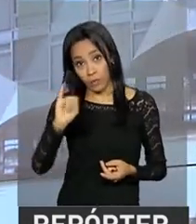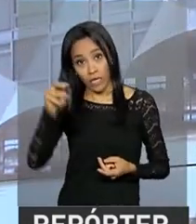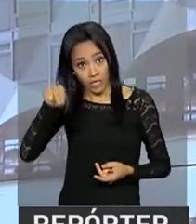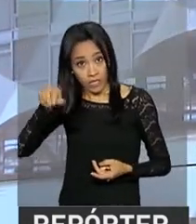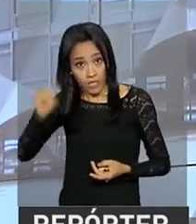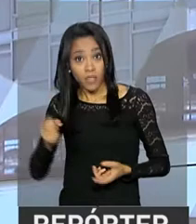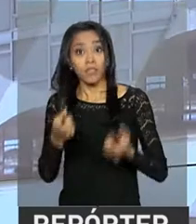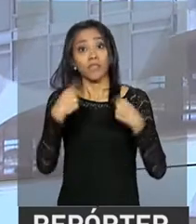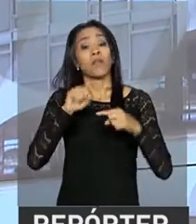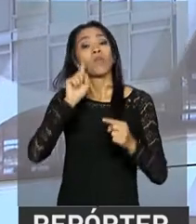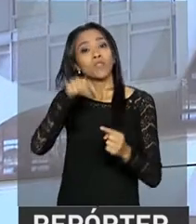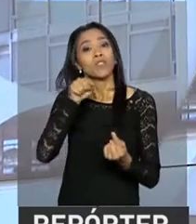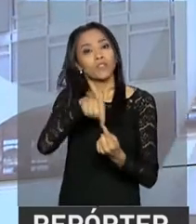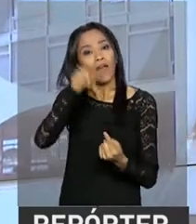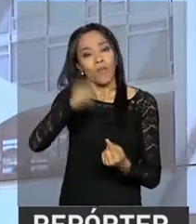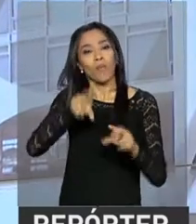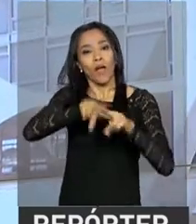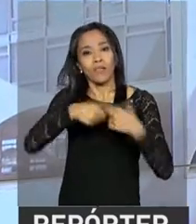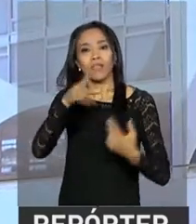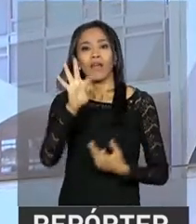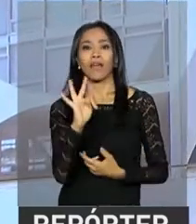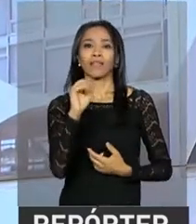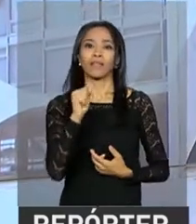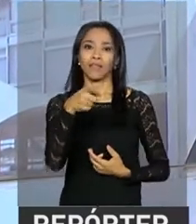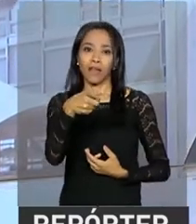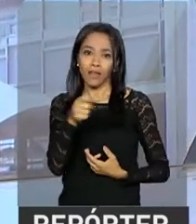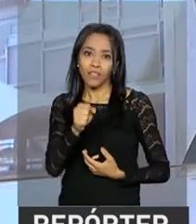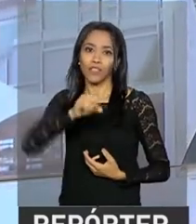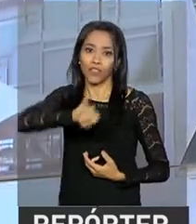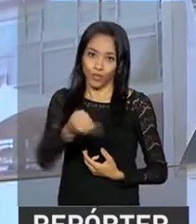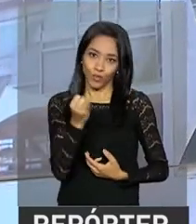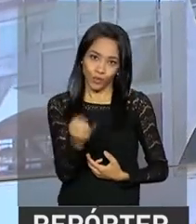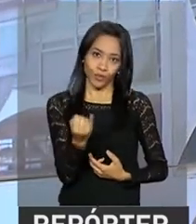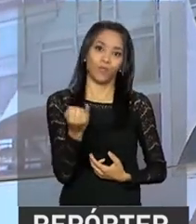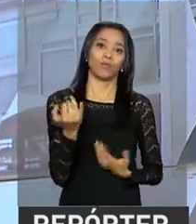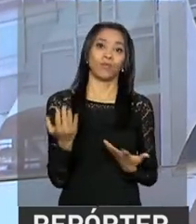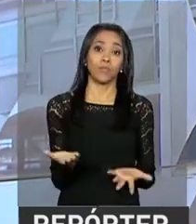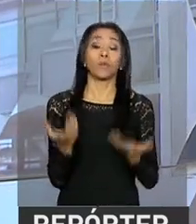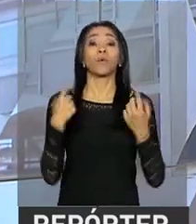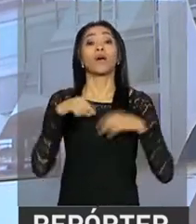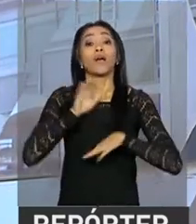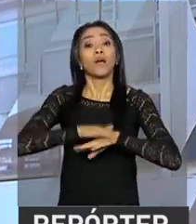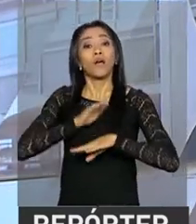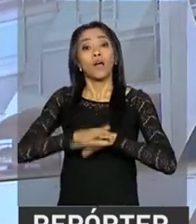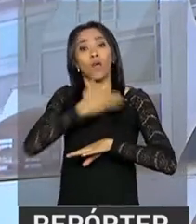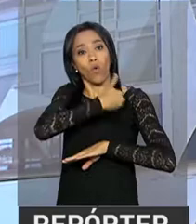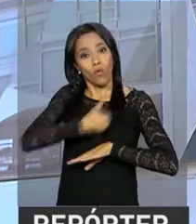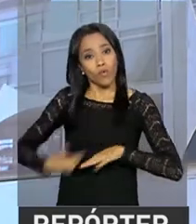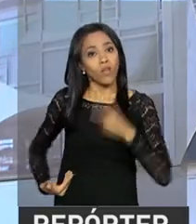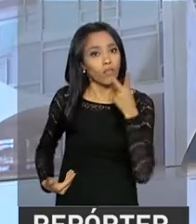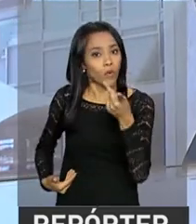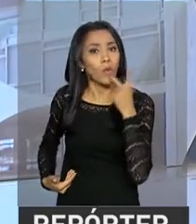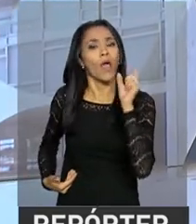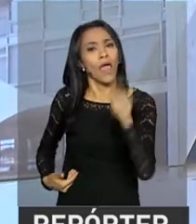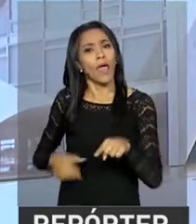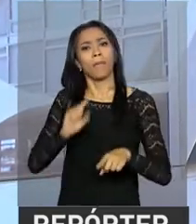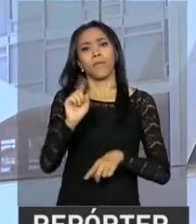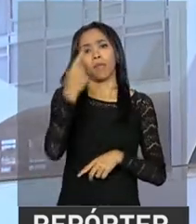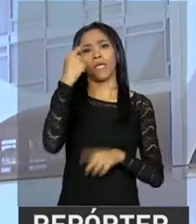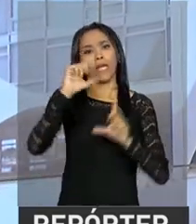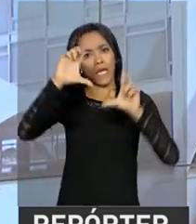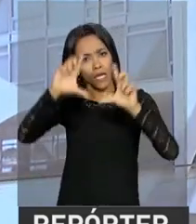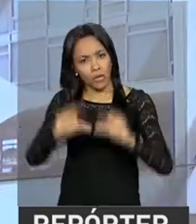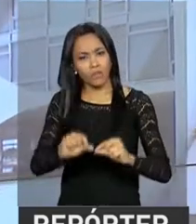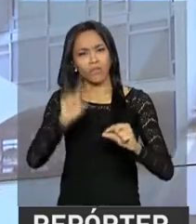da economia que tem caído nos últimos meses segundo o governo essa é a primeira redução desde a